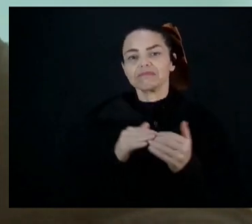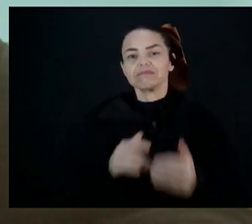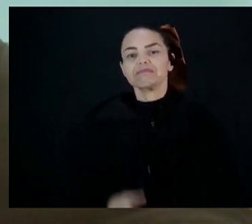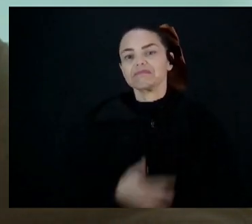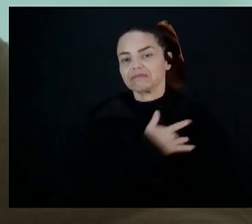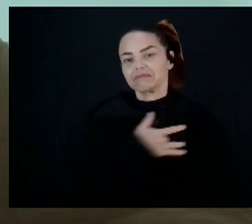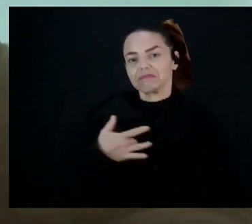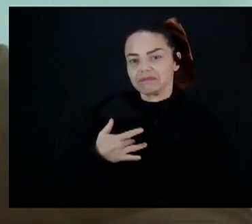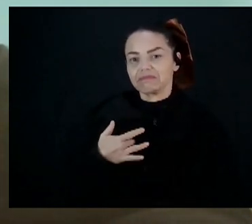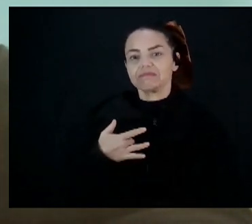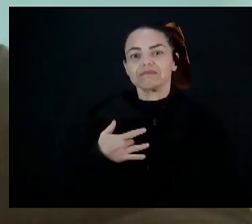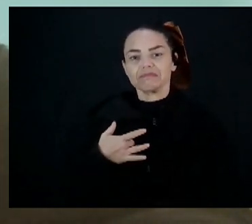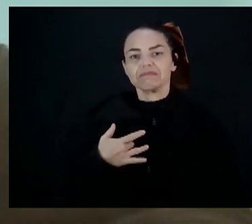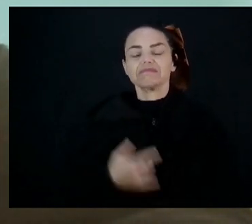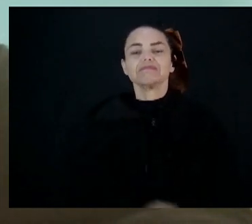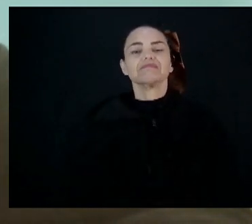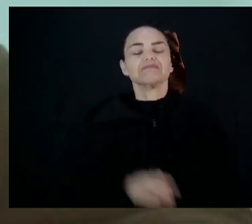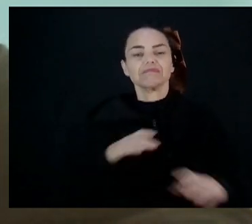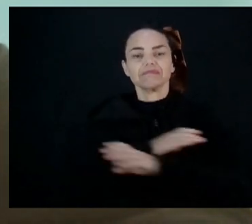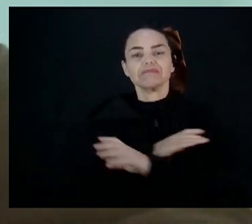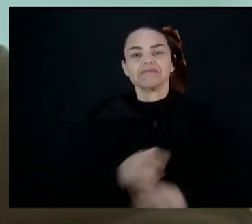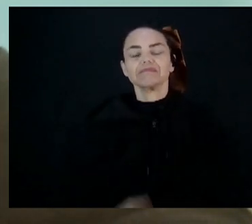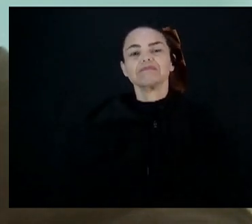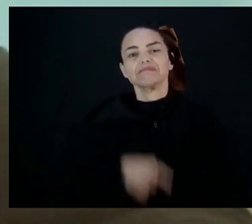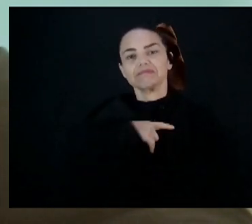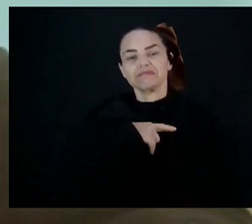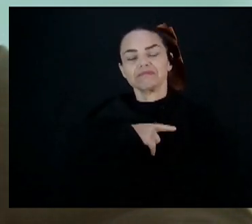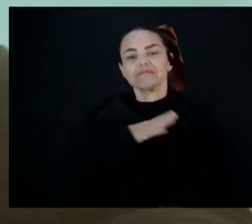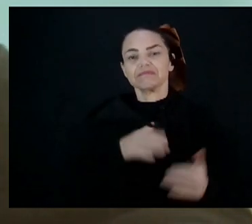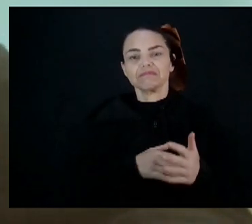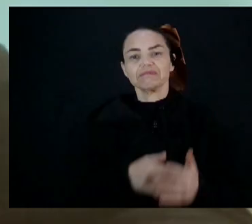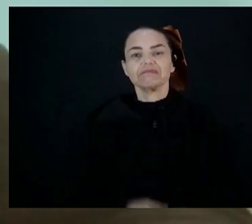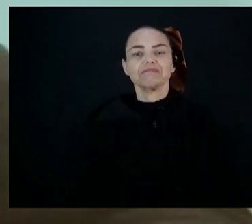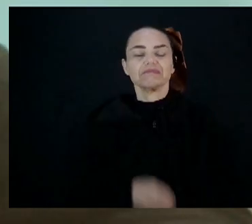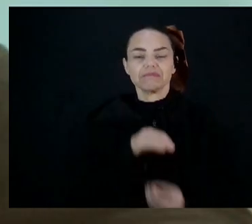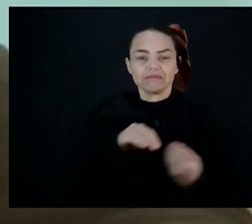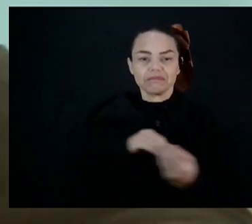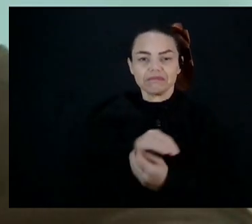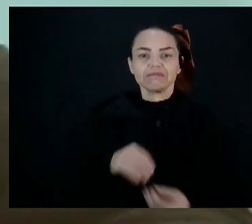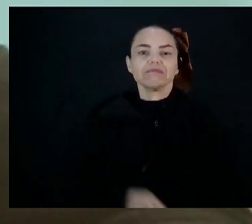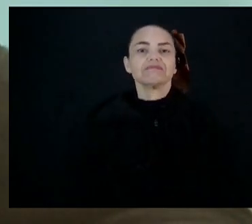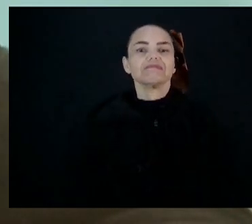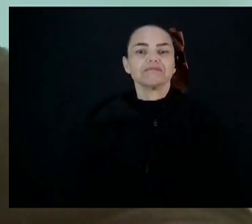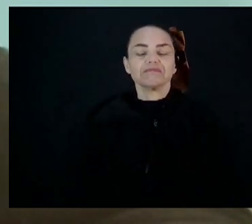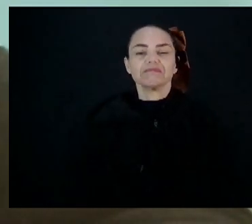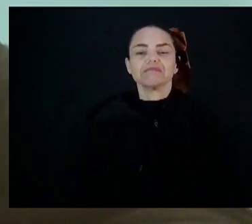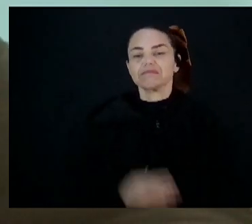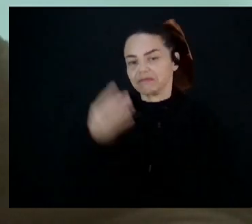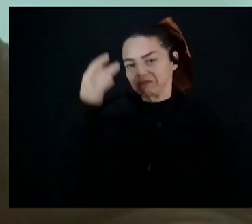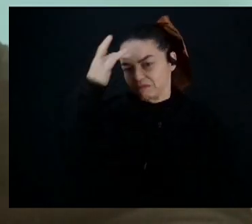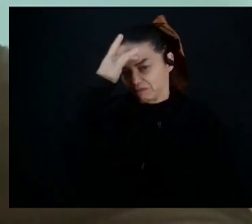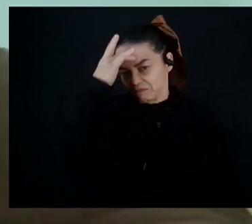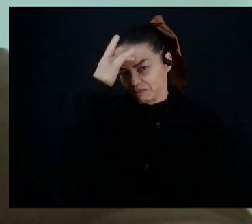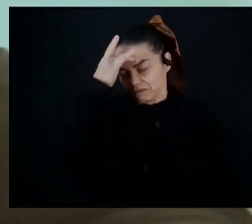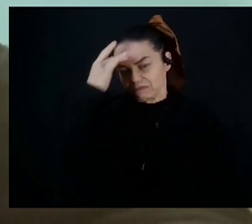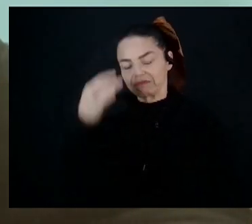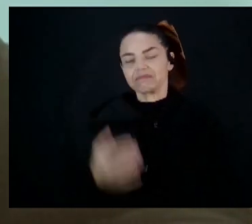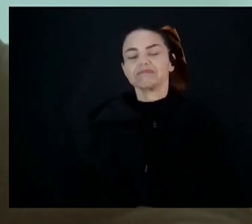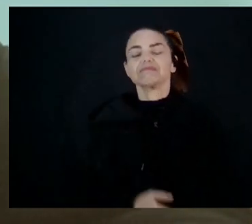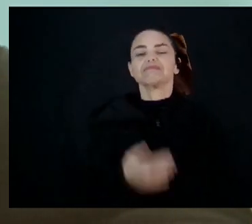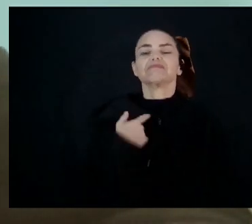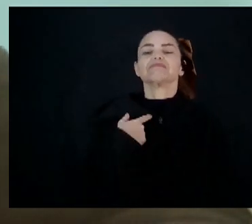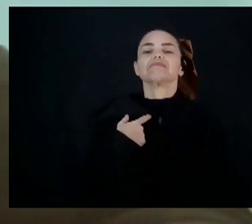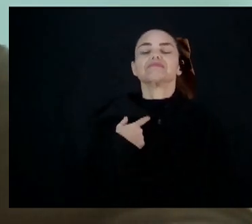é completa quando a gente tem todos os aspectos envolvidos, né? Mental, intelectual,